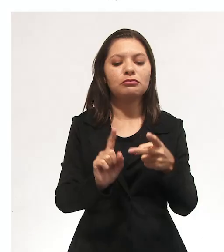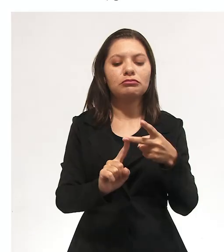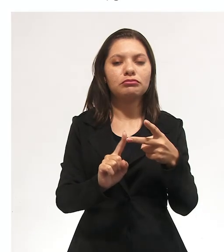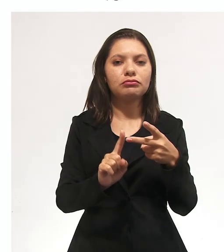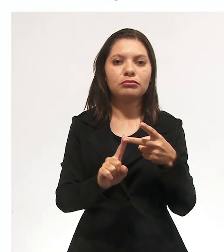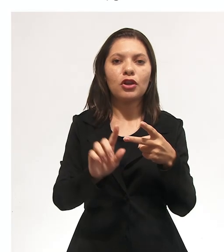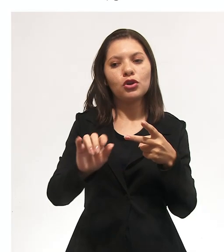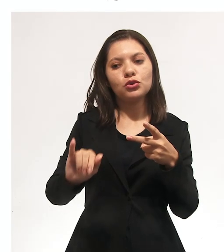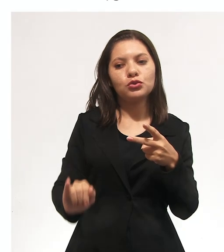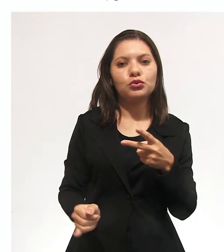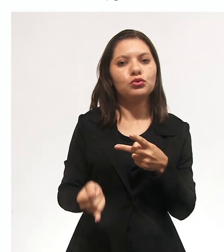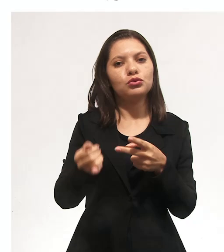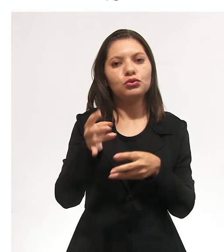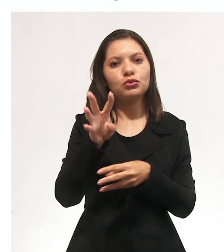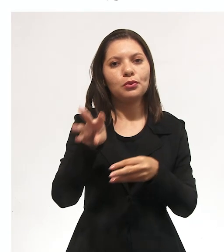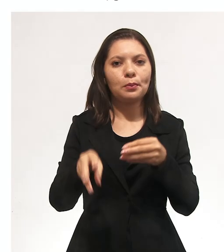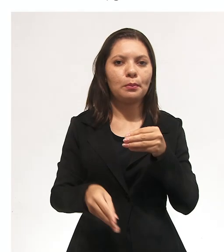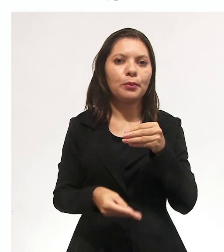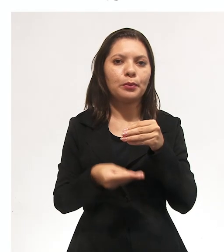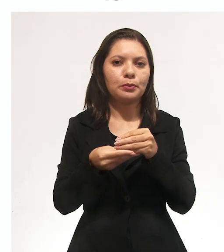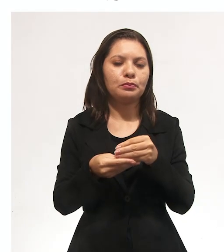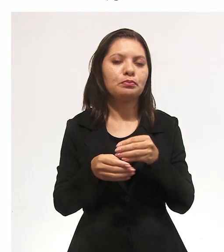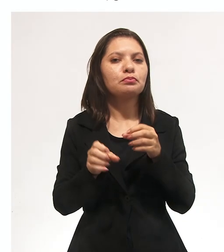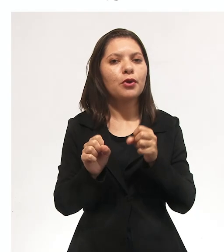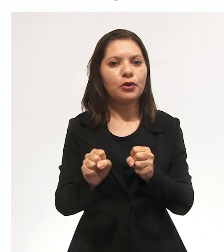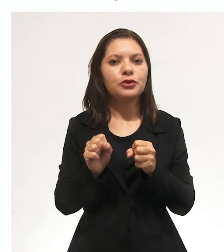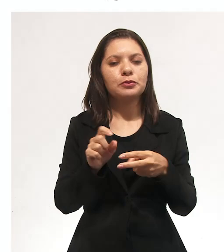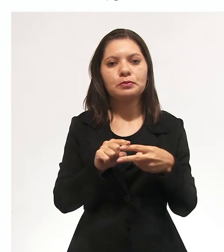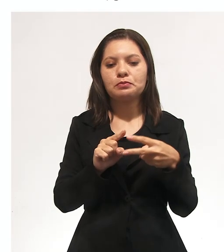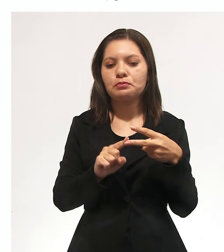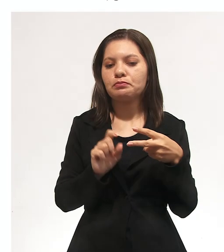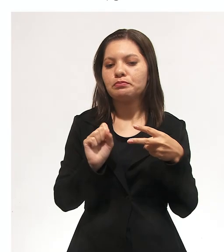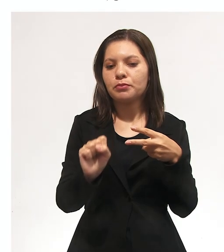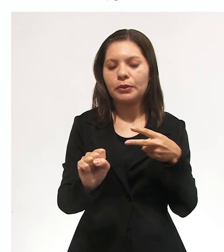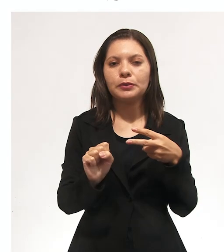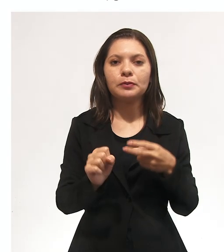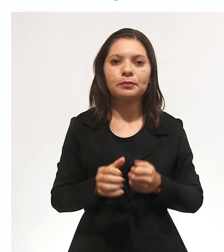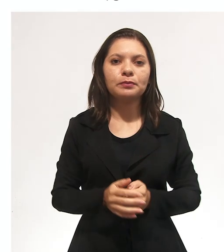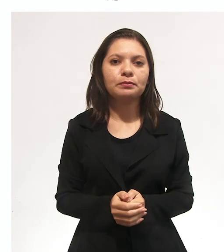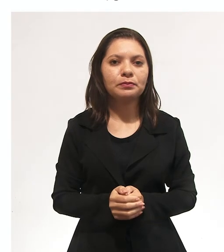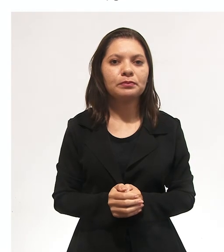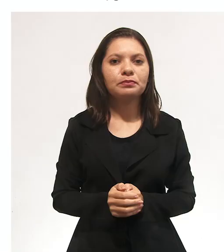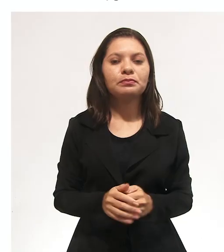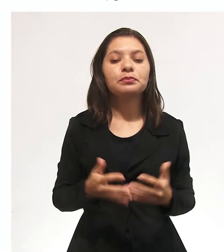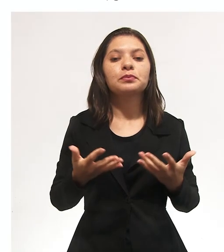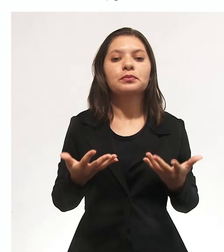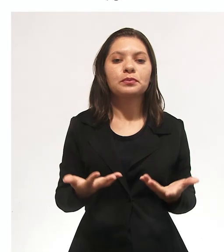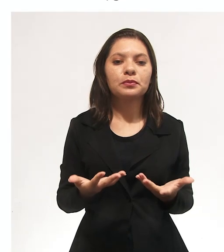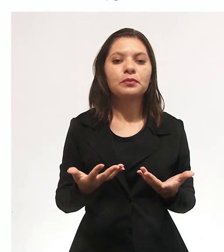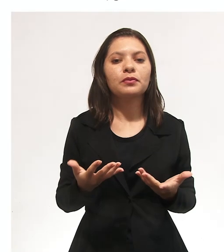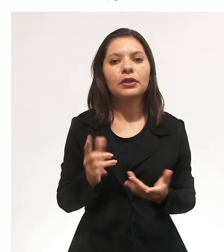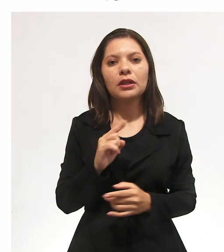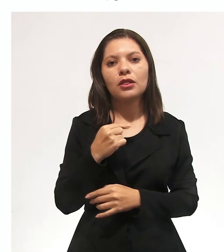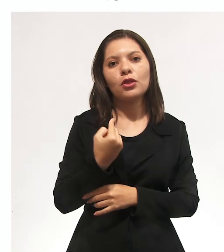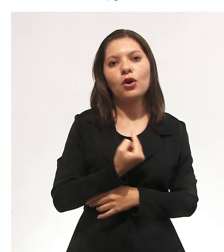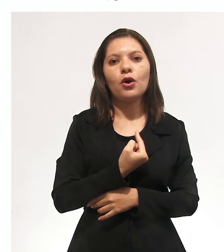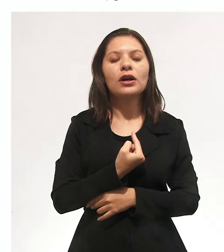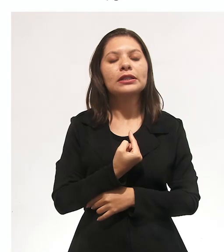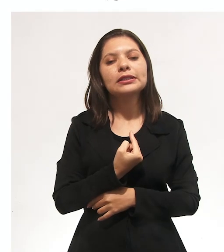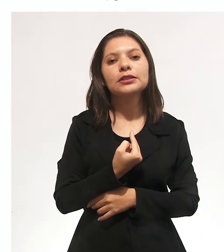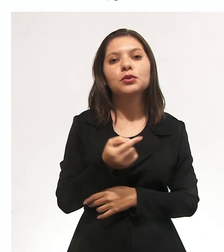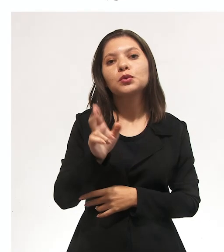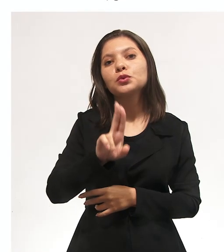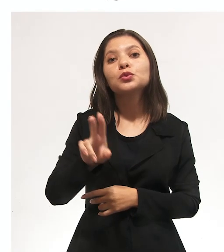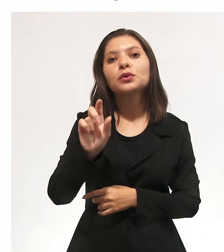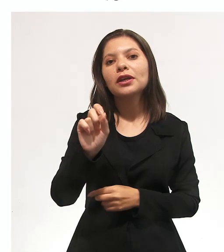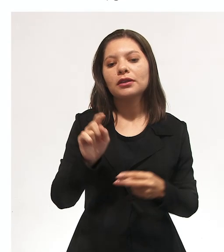composta, ou juro composto. Então, nos regimes de capitalização, a gente tem